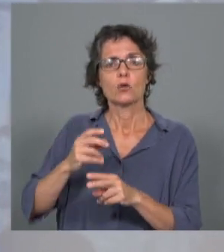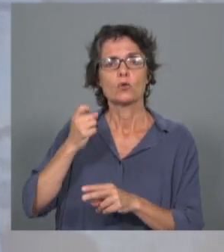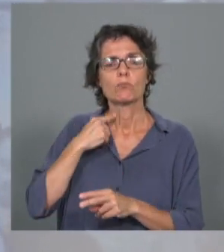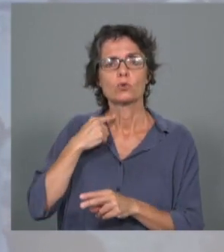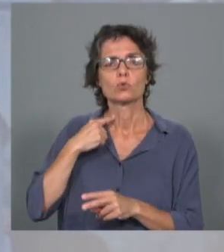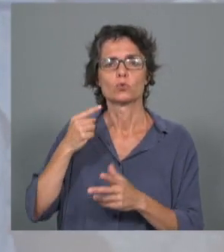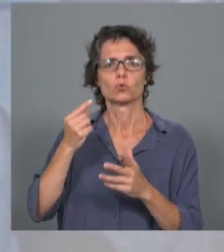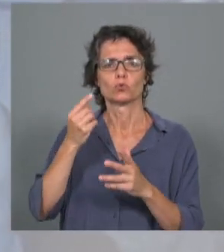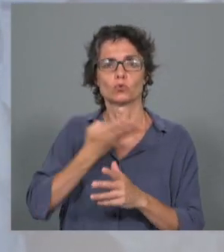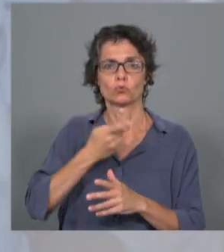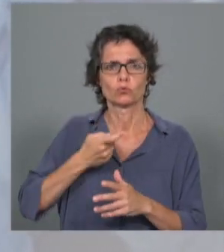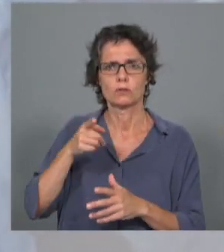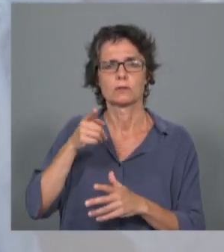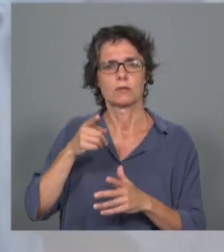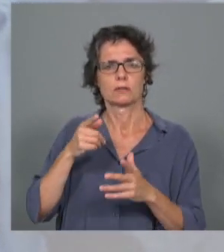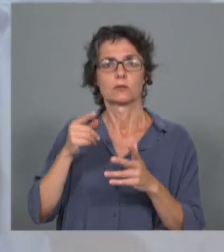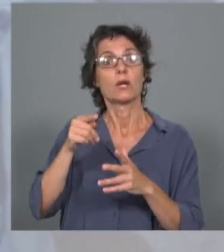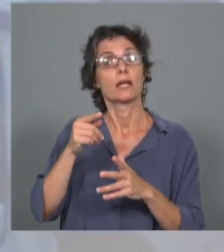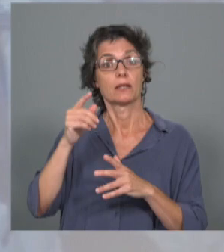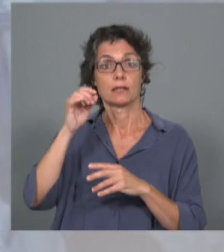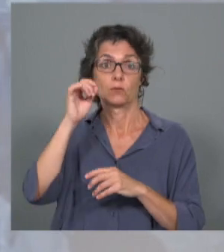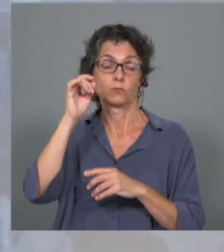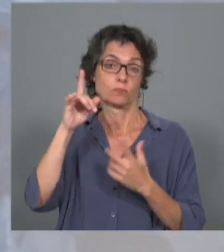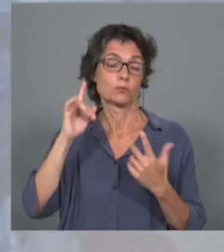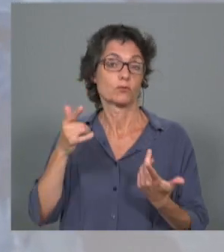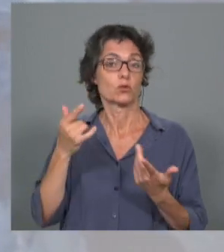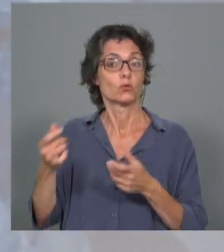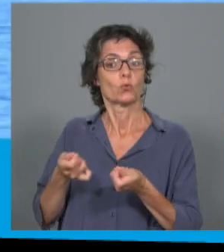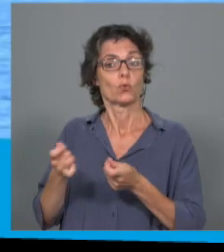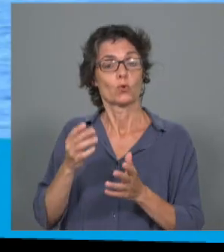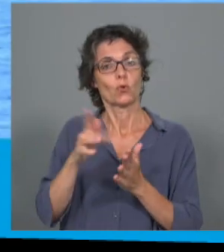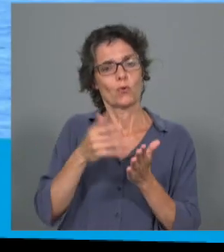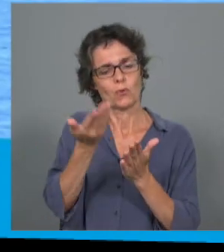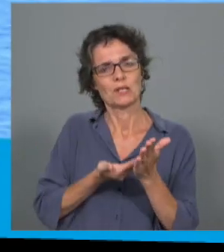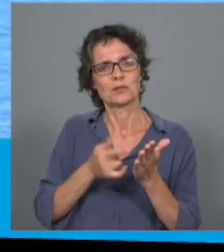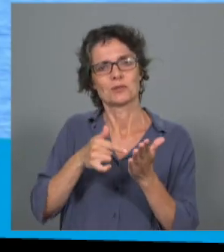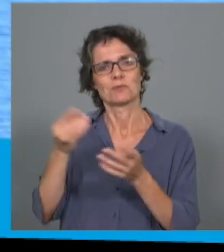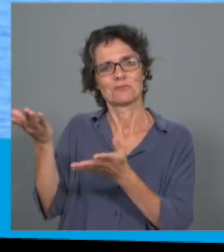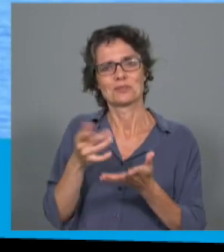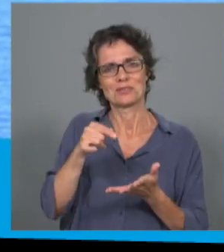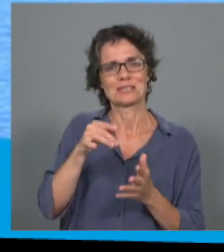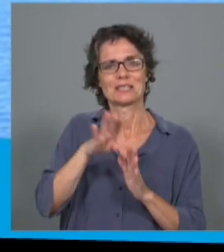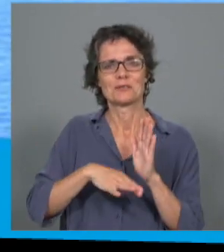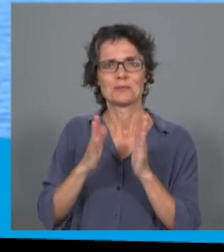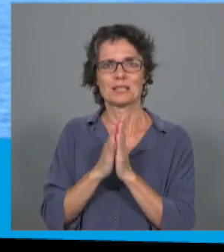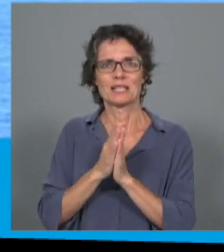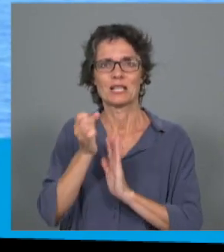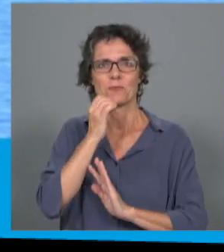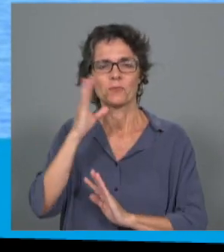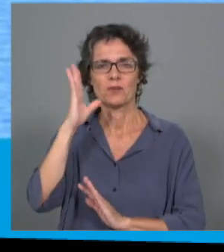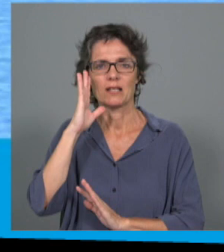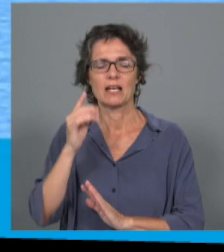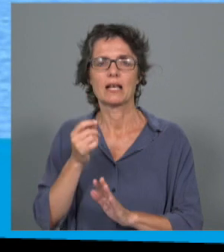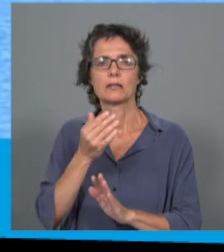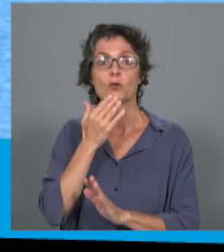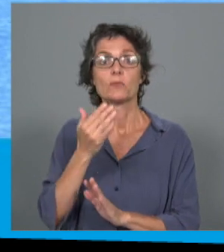David Palatino coordenou esta obra e é hoje o convidado do programa Eclésia. Muito boa tarde. Obrigado, antes de mais, por